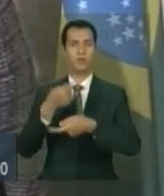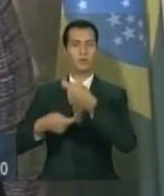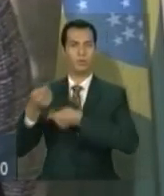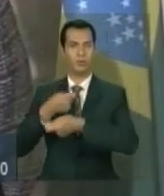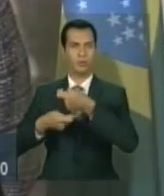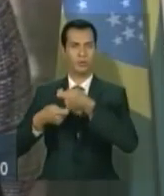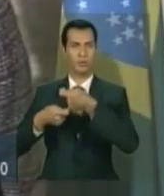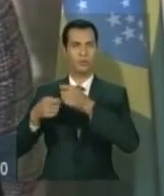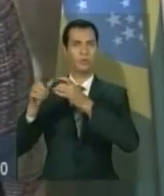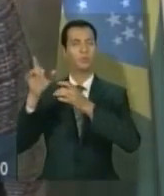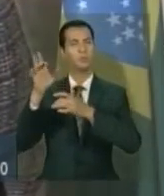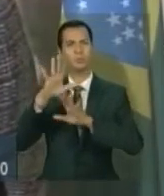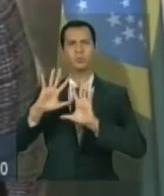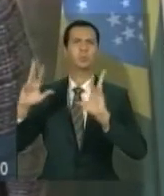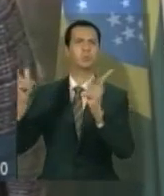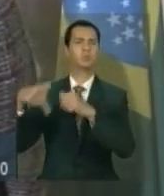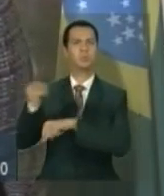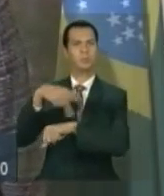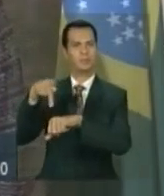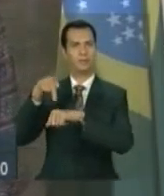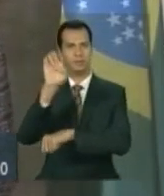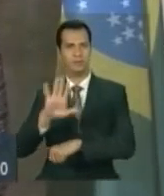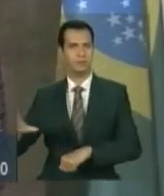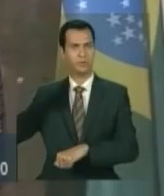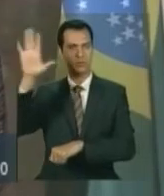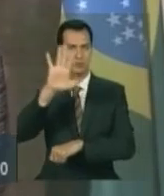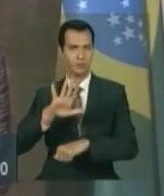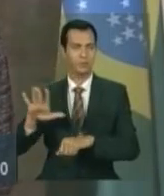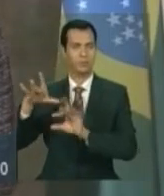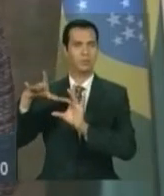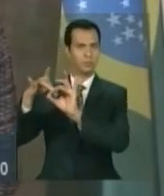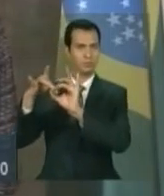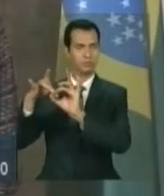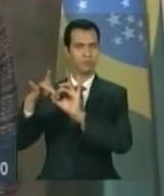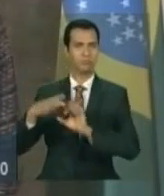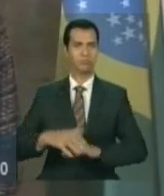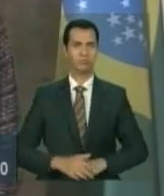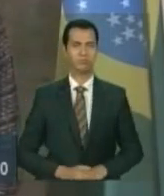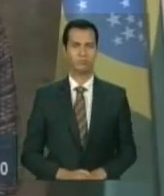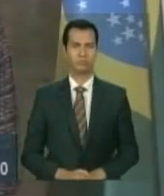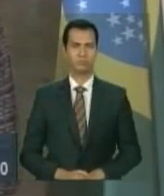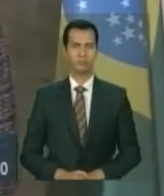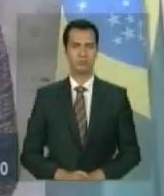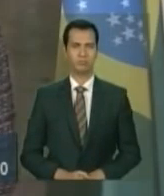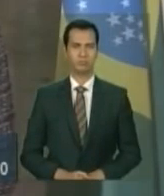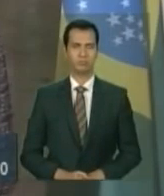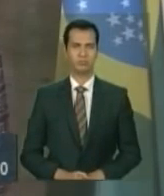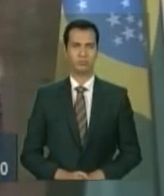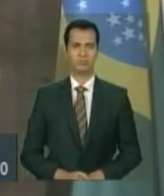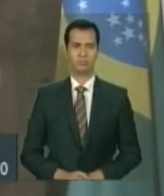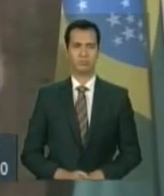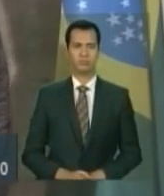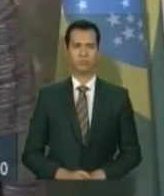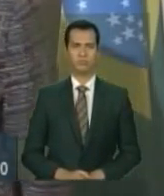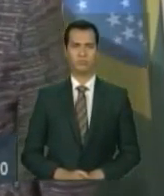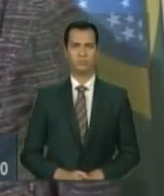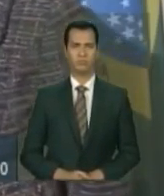como conjunto das nações da União Europeia. A Brasília é estrategicamente parceiro na Europeia